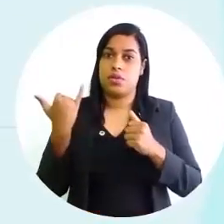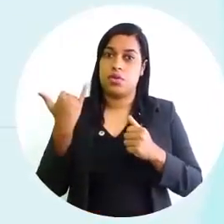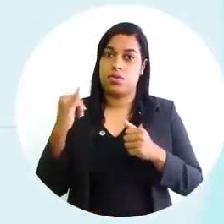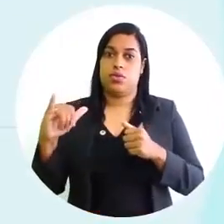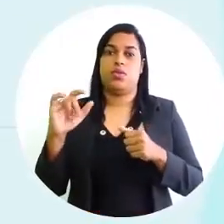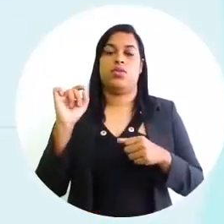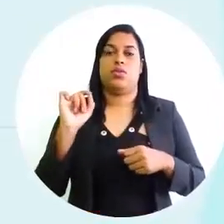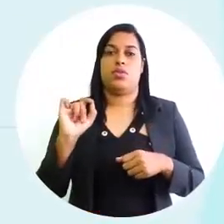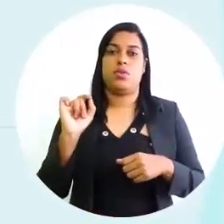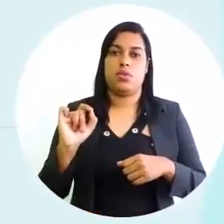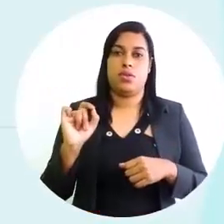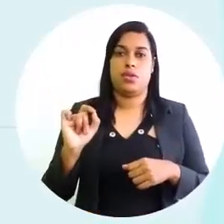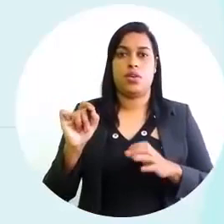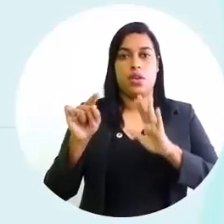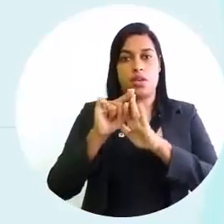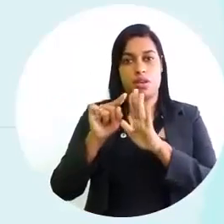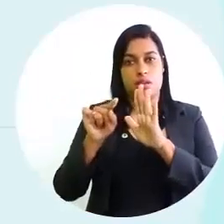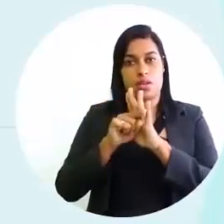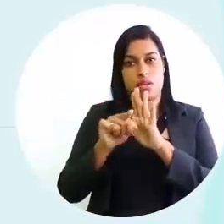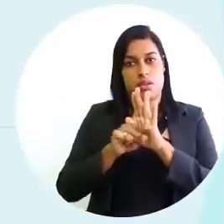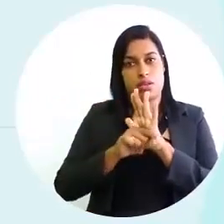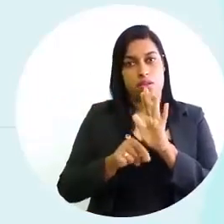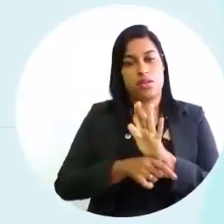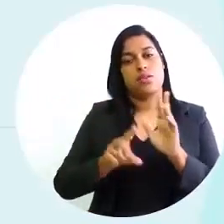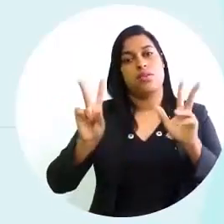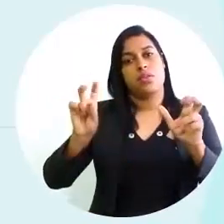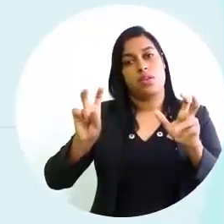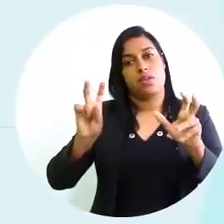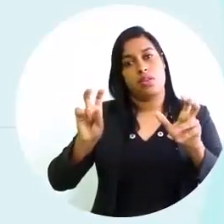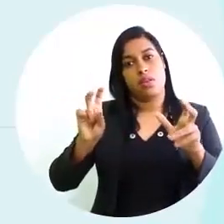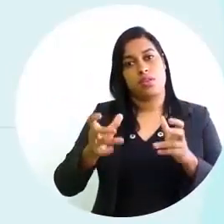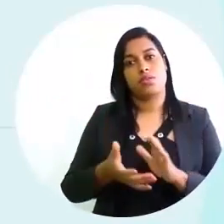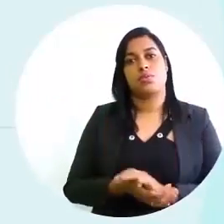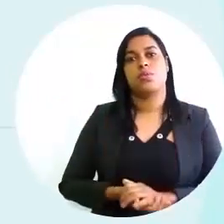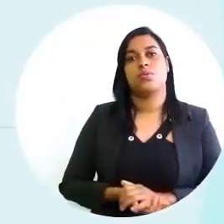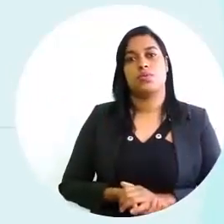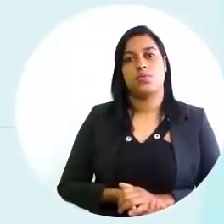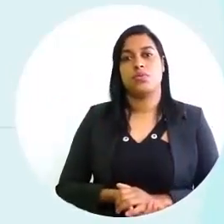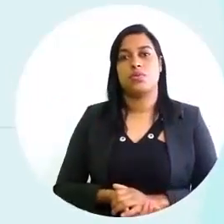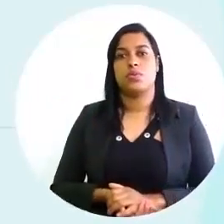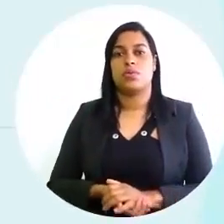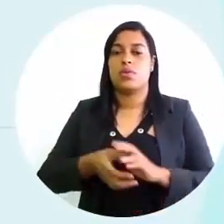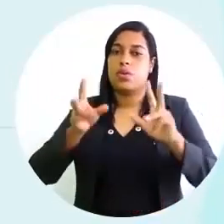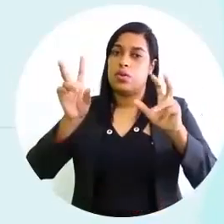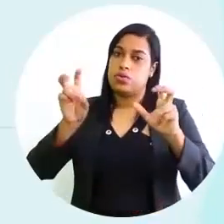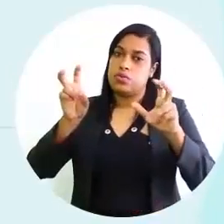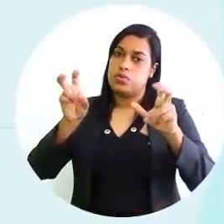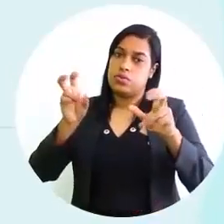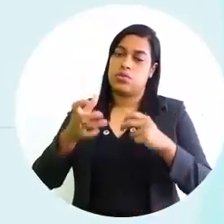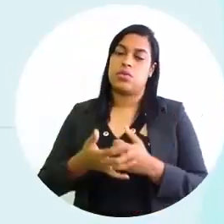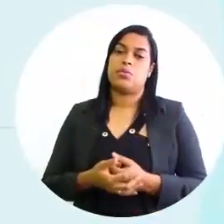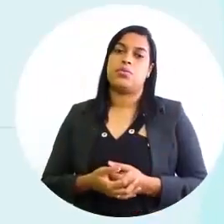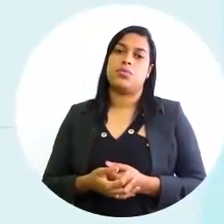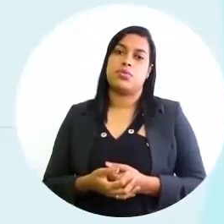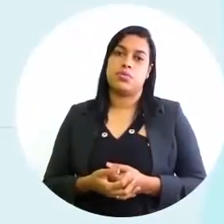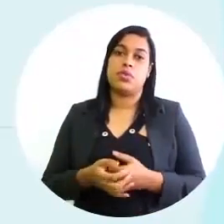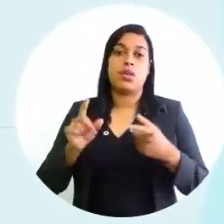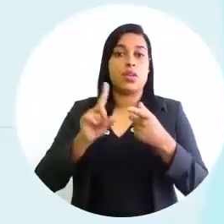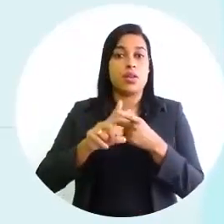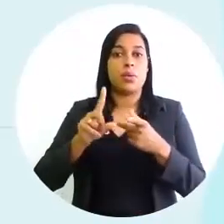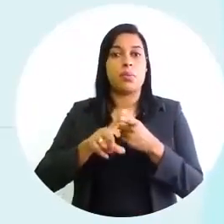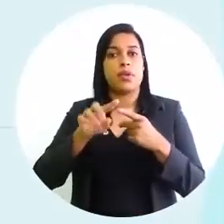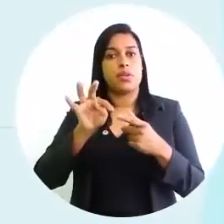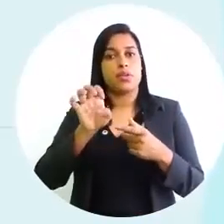é a lista de cabeçalho de assunto, que é a lista limpa apenas com os termos autorizados, além